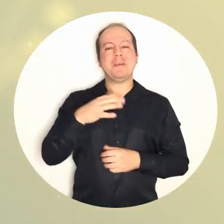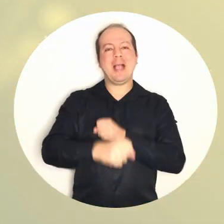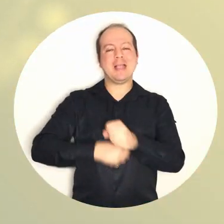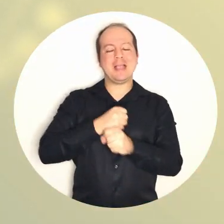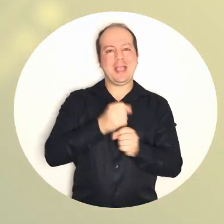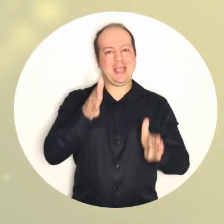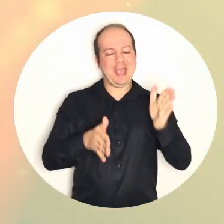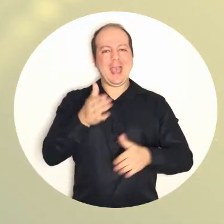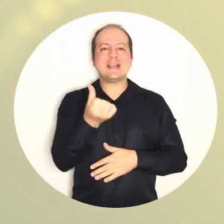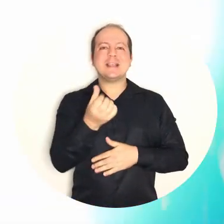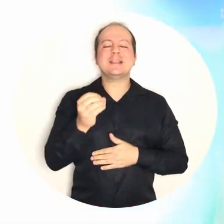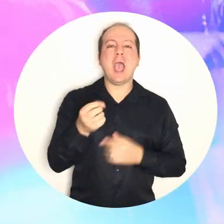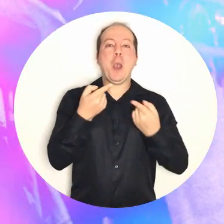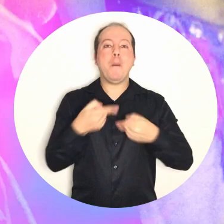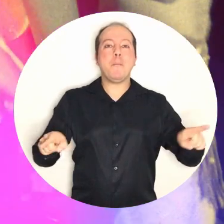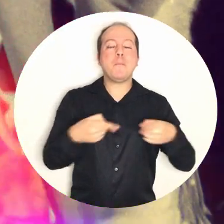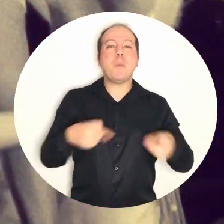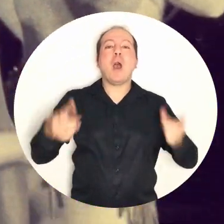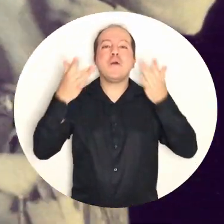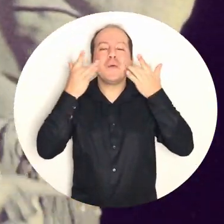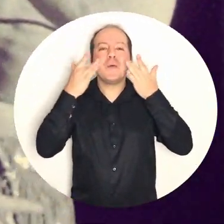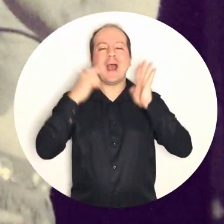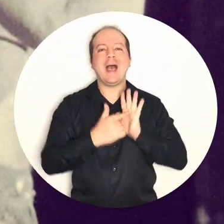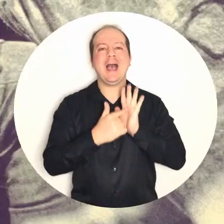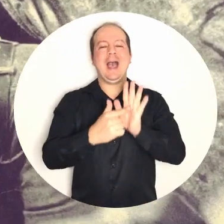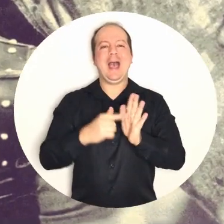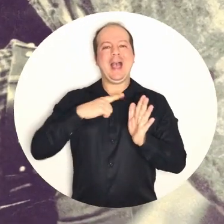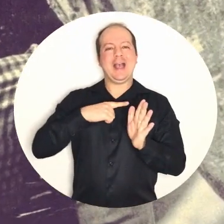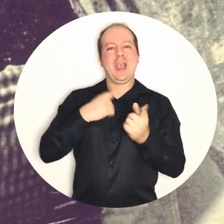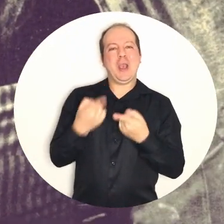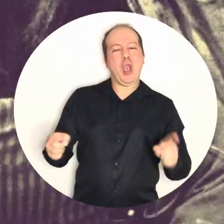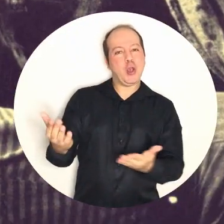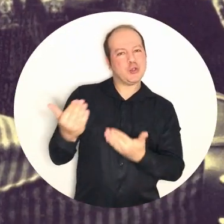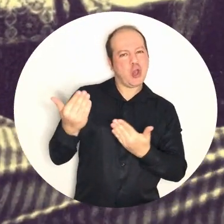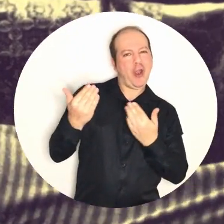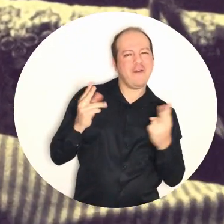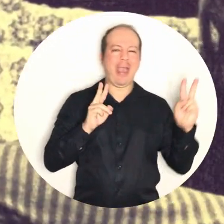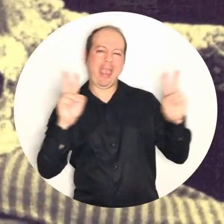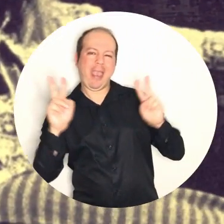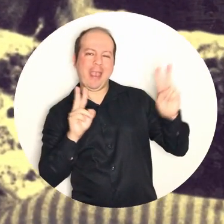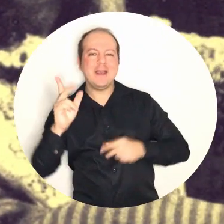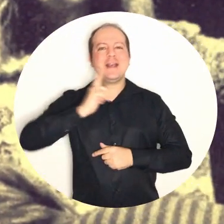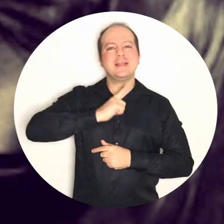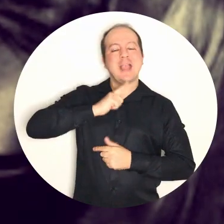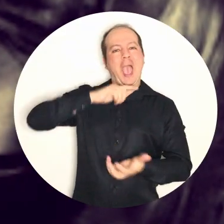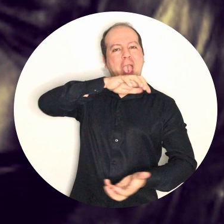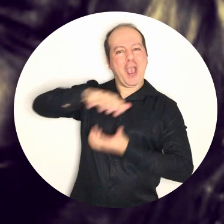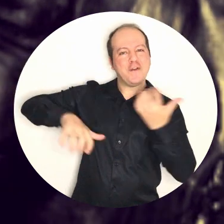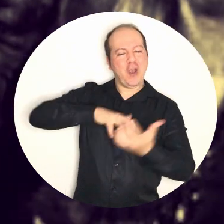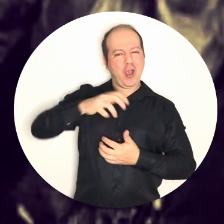Chegamos na década de 60 e um musical estreou na Broadway, levando os jovens hippies a anunciar que